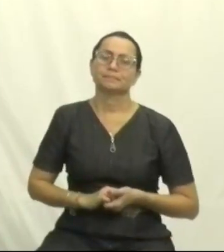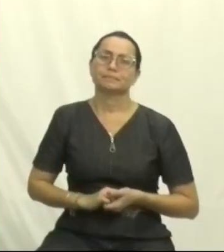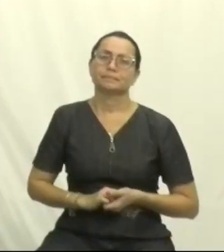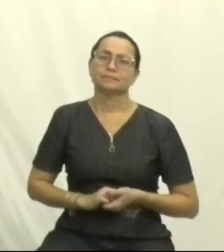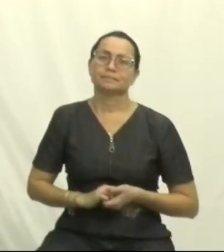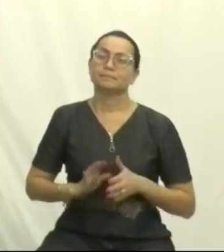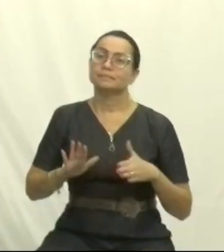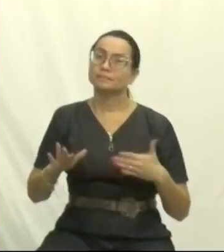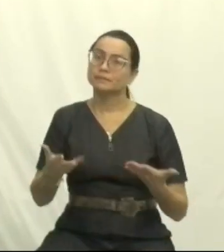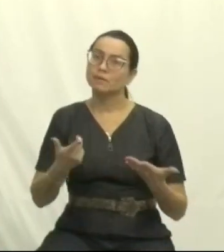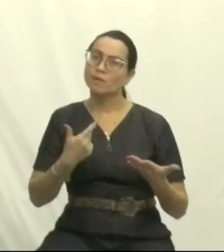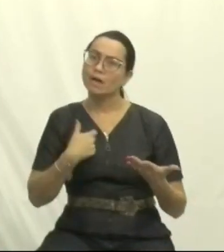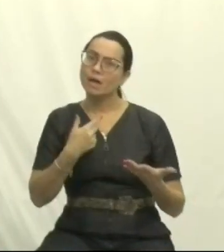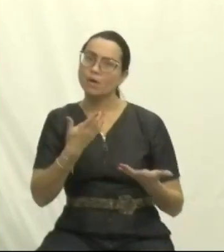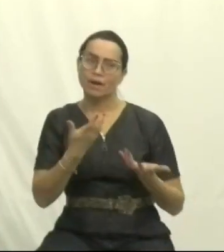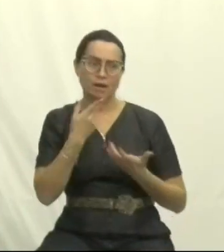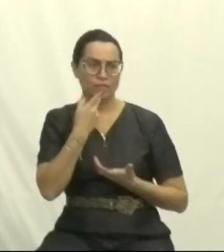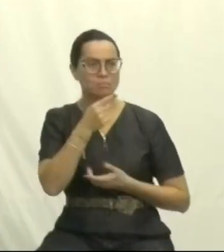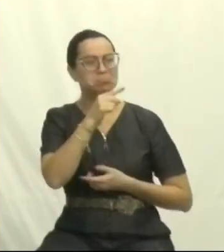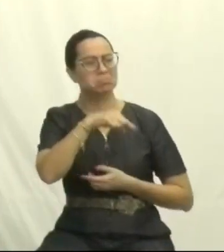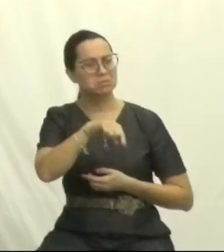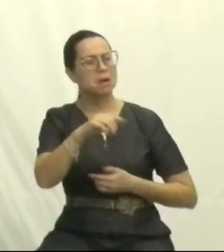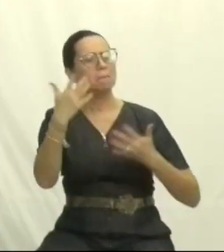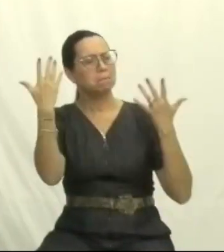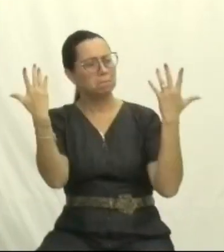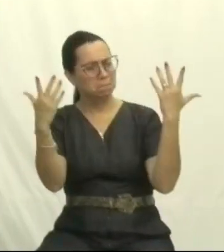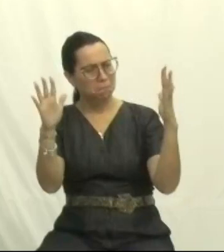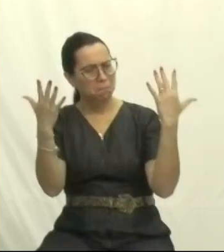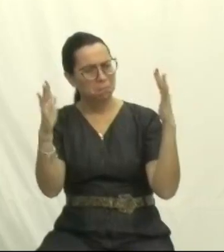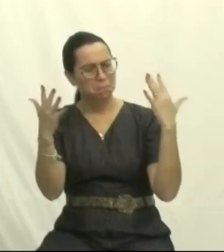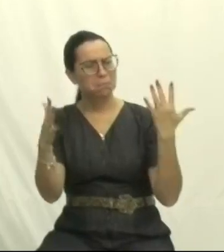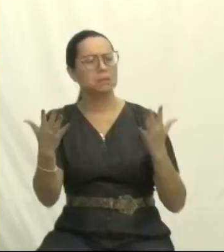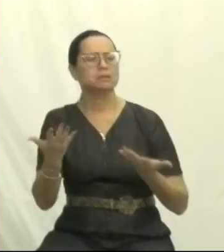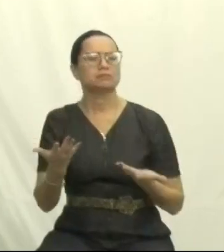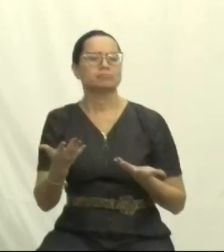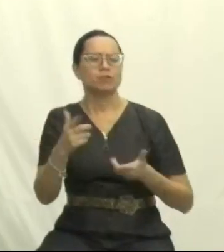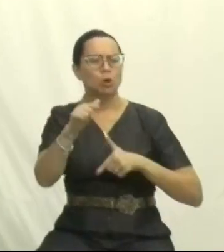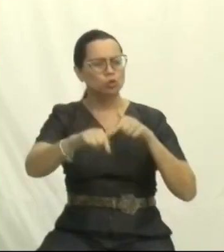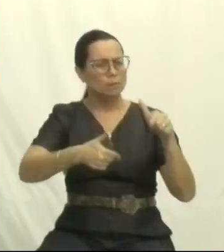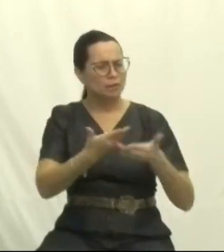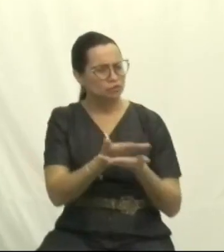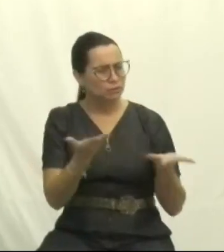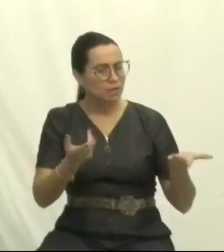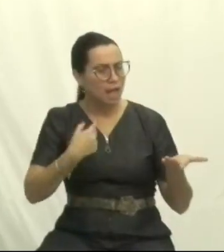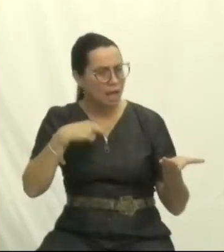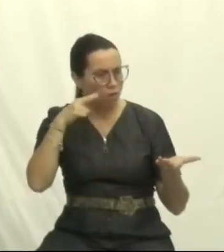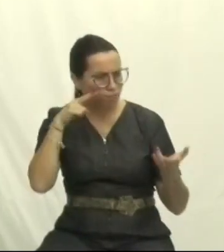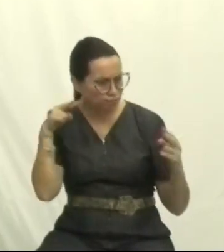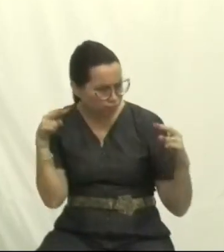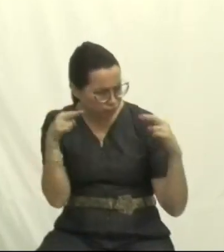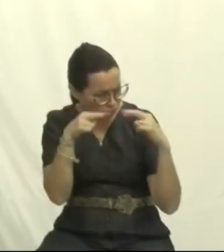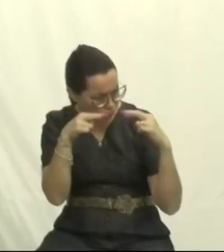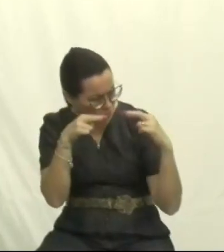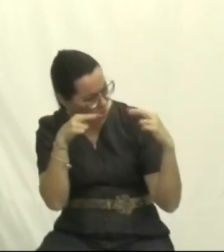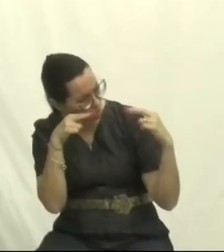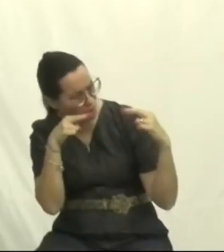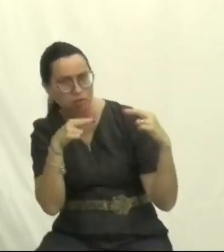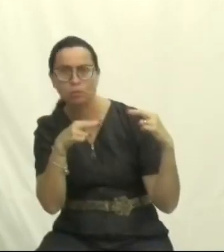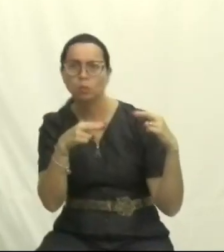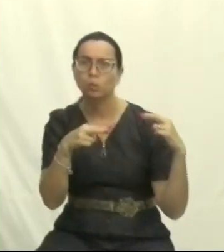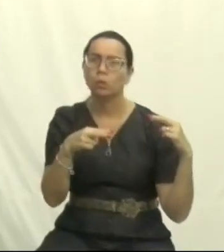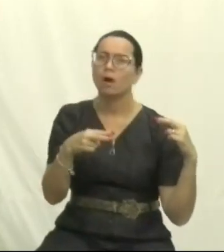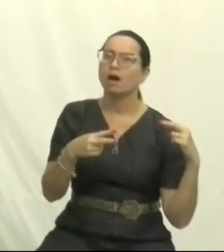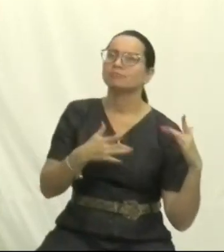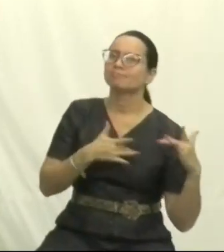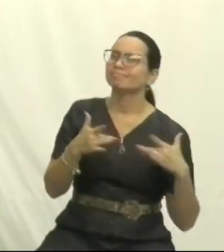Eu quero parabenizar o trabalho do Corpo de Bombeiros e eu vejo no olho de vocês a paixão que vocês